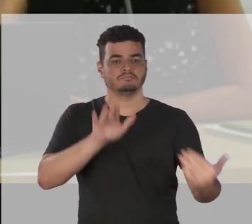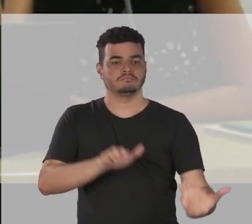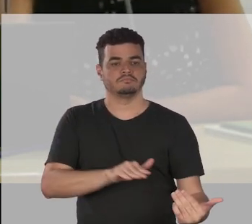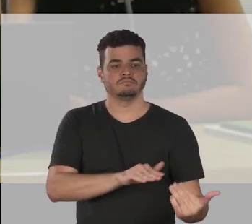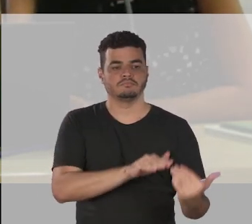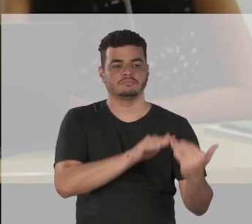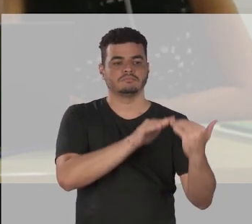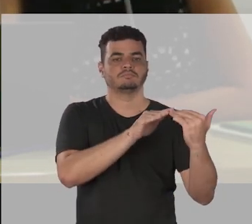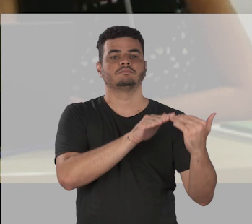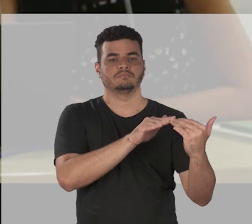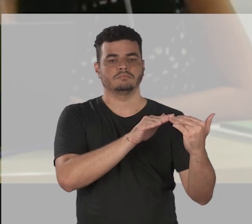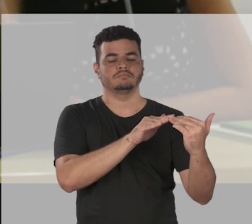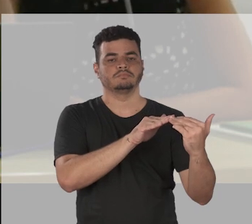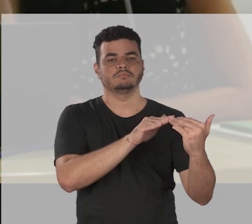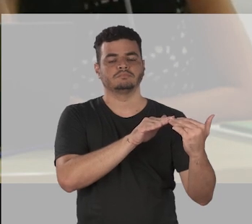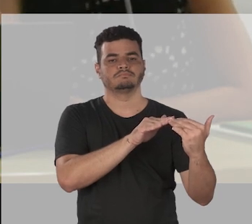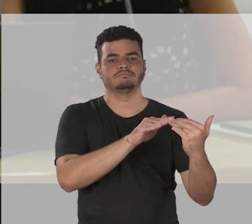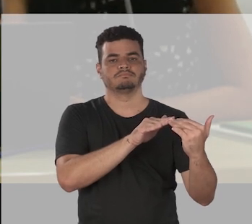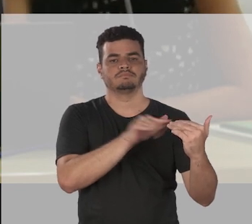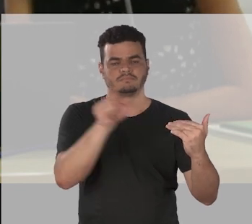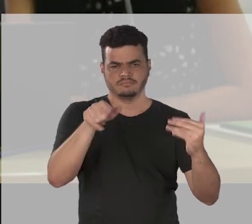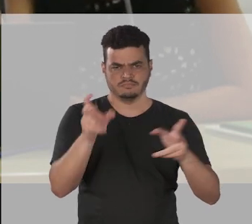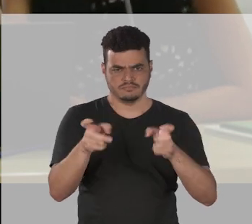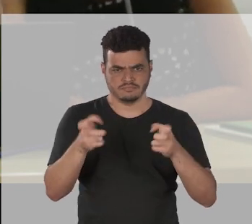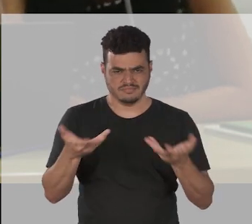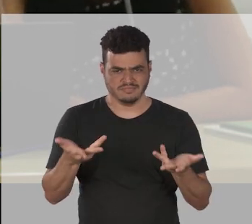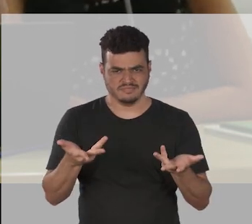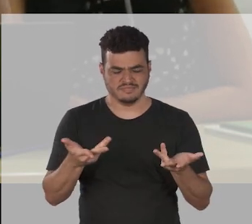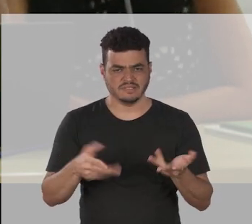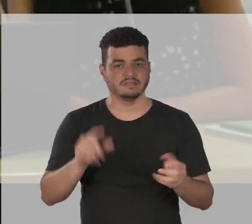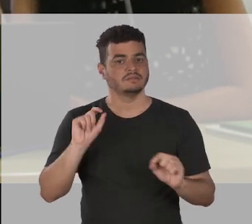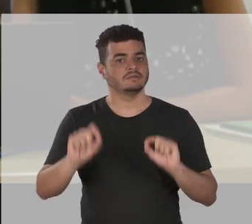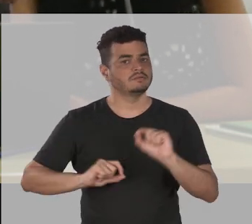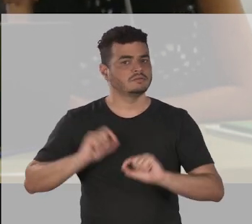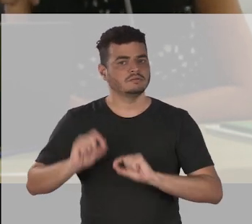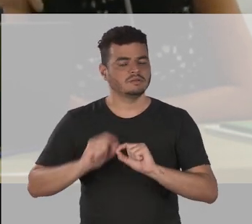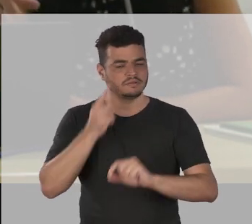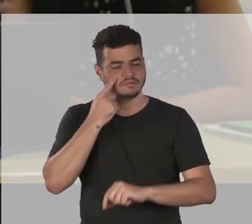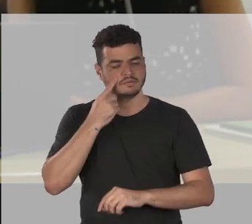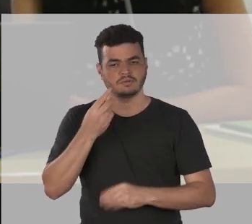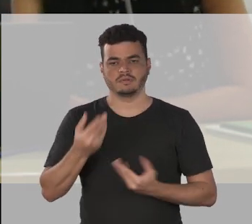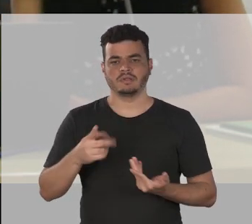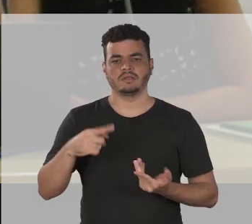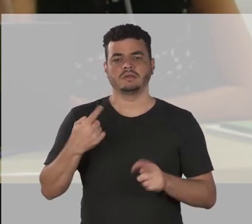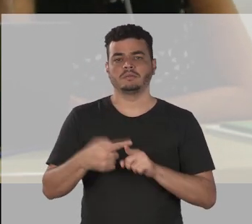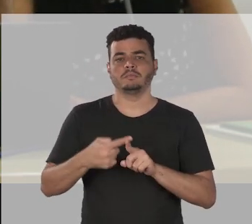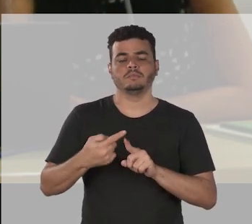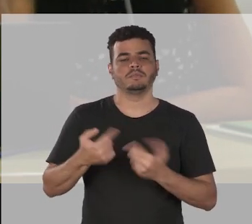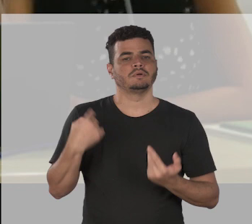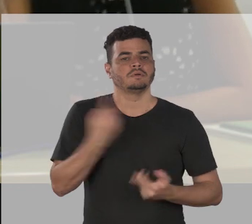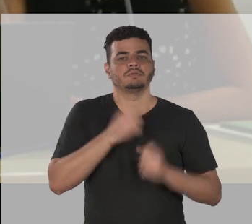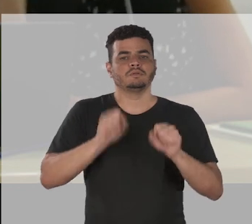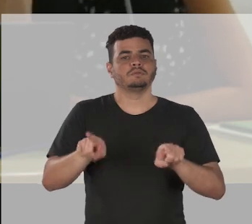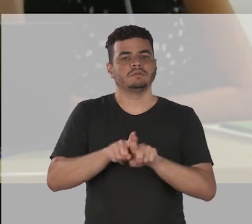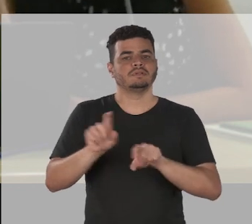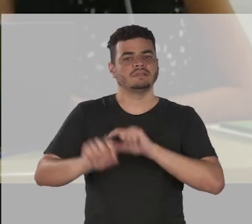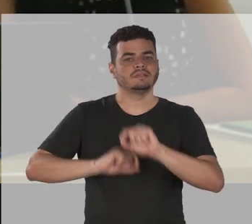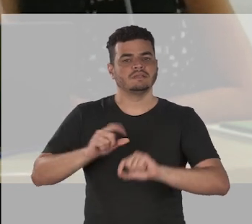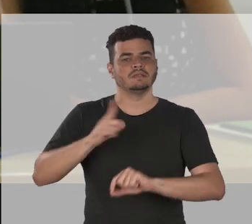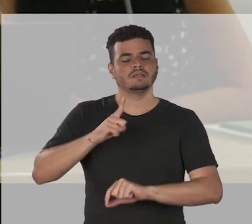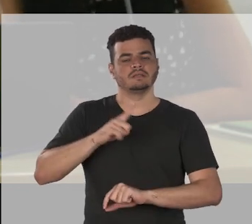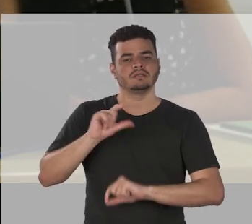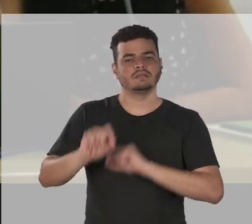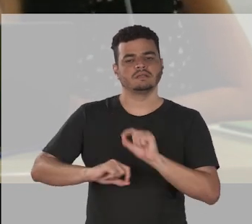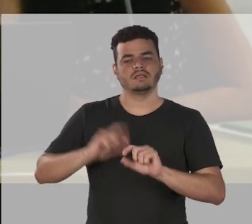essa imagem de destinatário. Ou seja, atenção como também se opera esse preconceito de